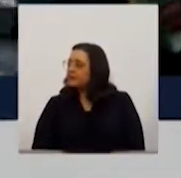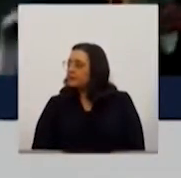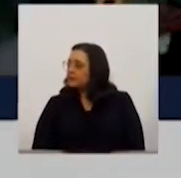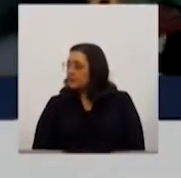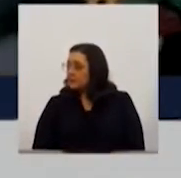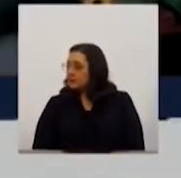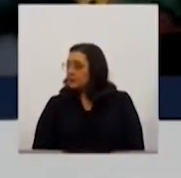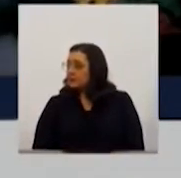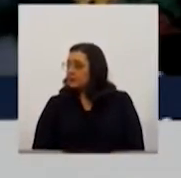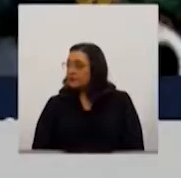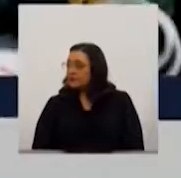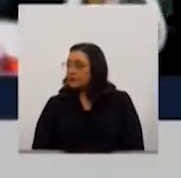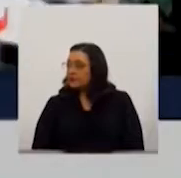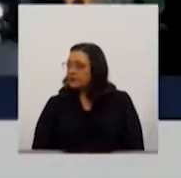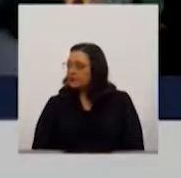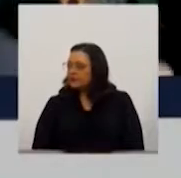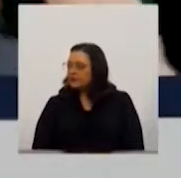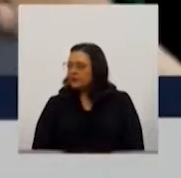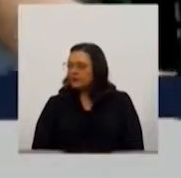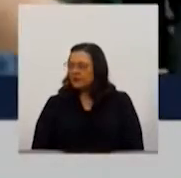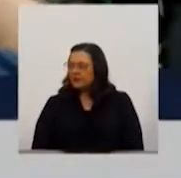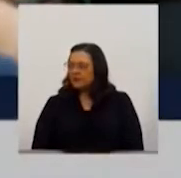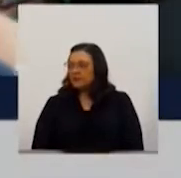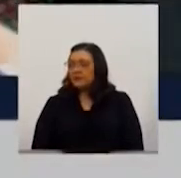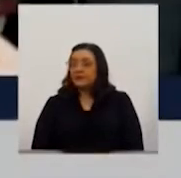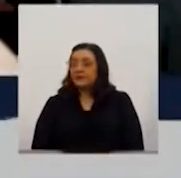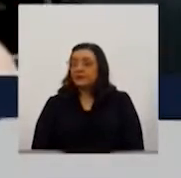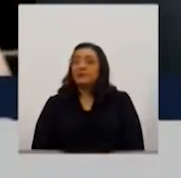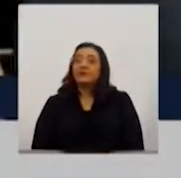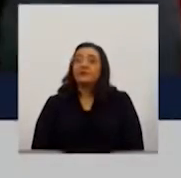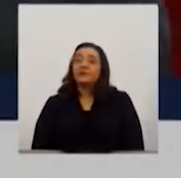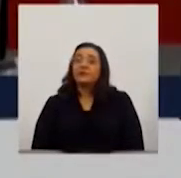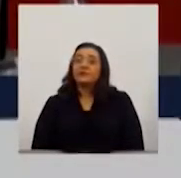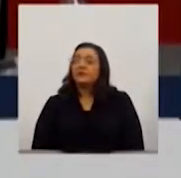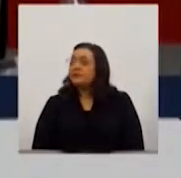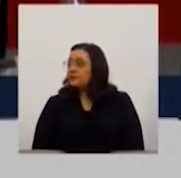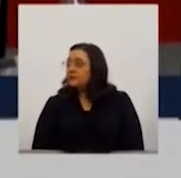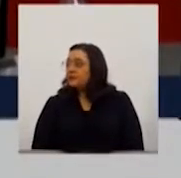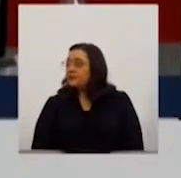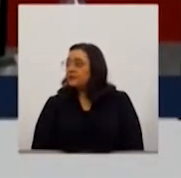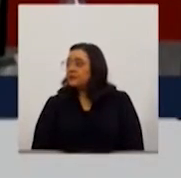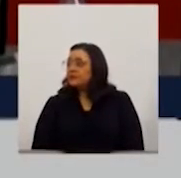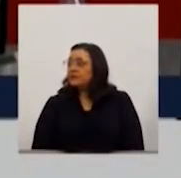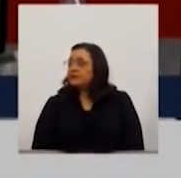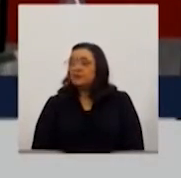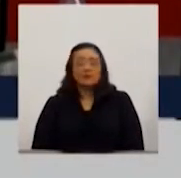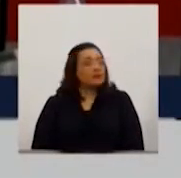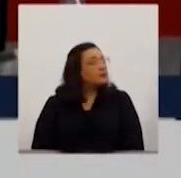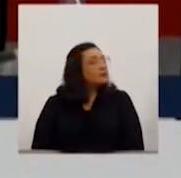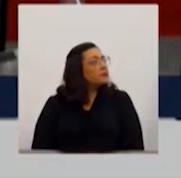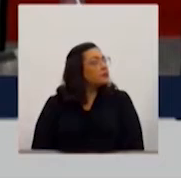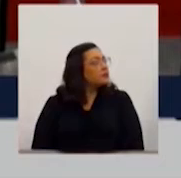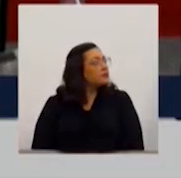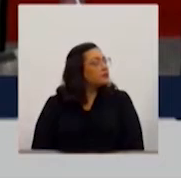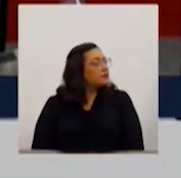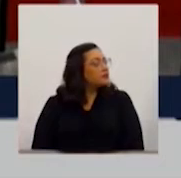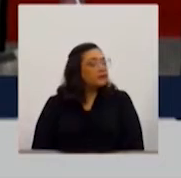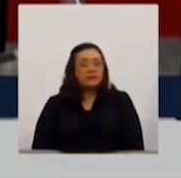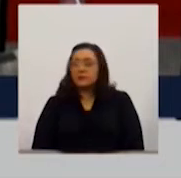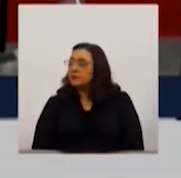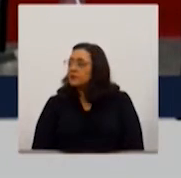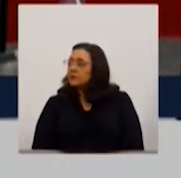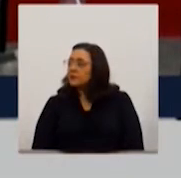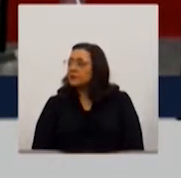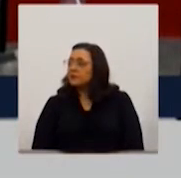de Votuporanga. Os cabos Silmar Leite de Moraes e Luiz Fernando Cipriano receberam votos de congratulação pelo ato de